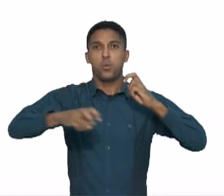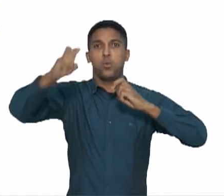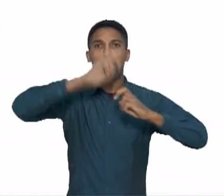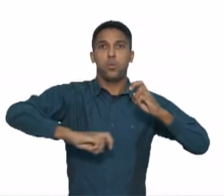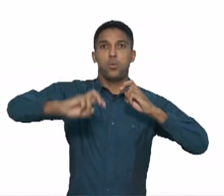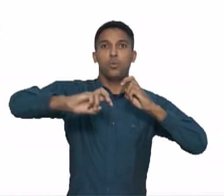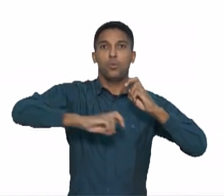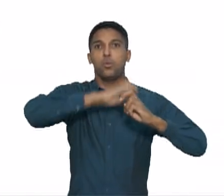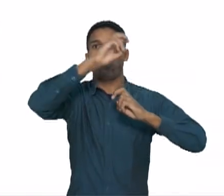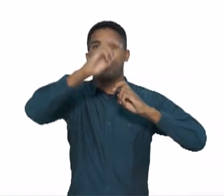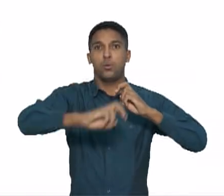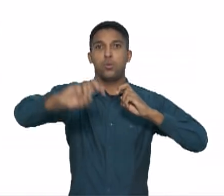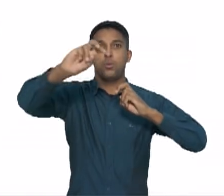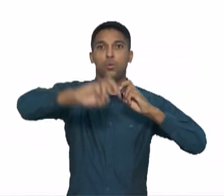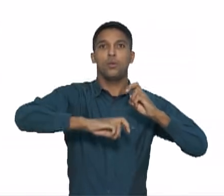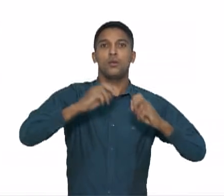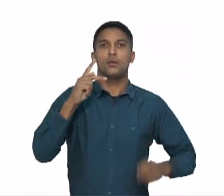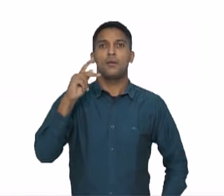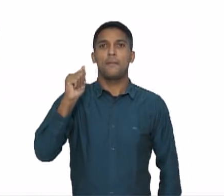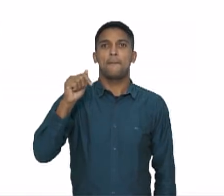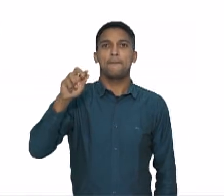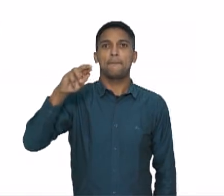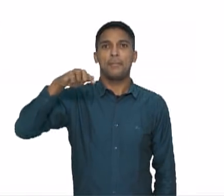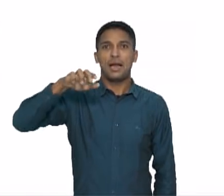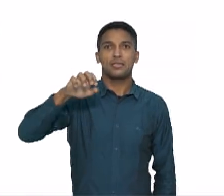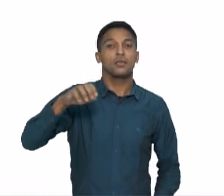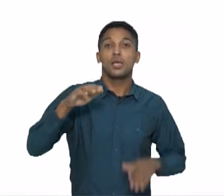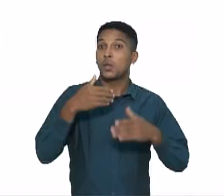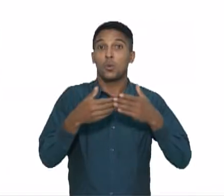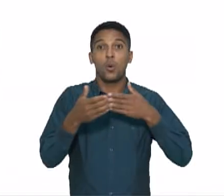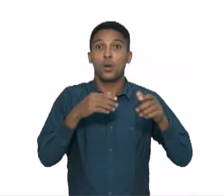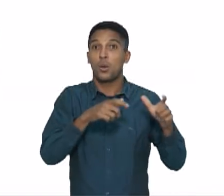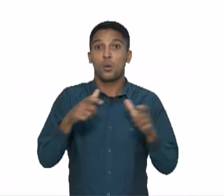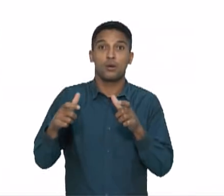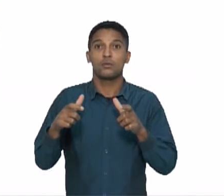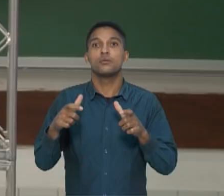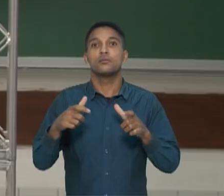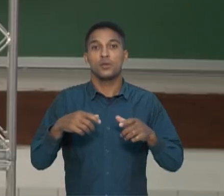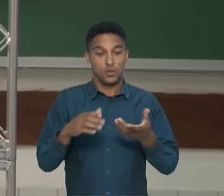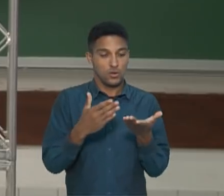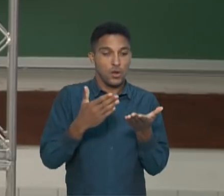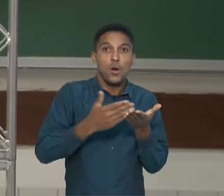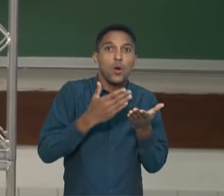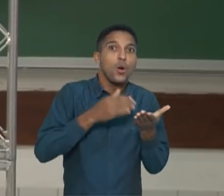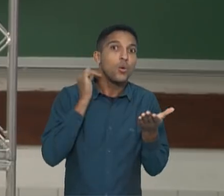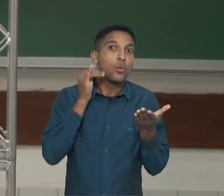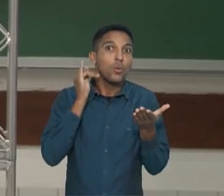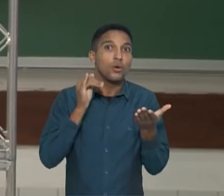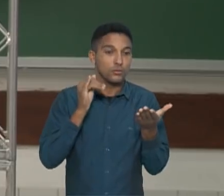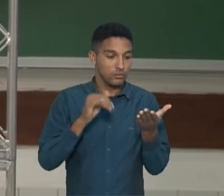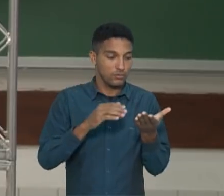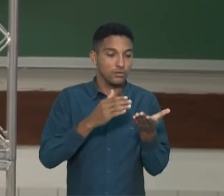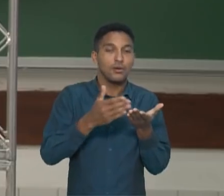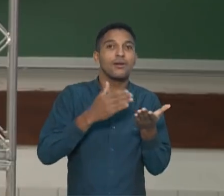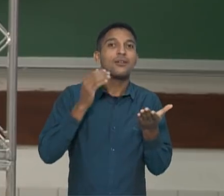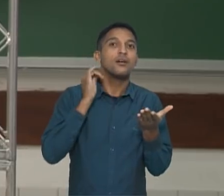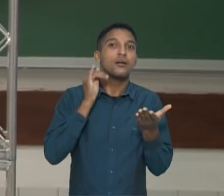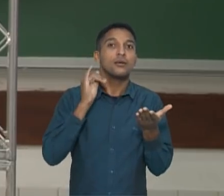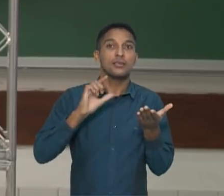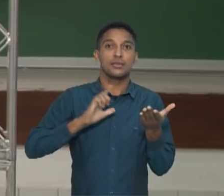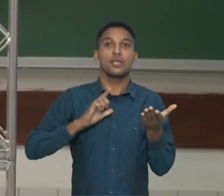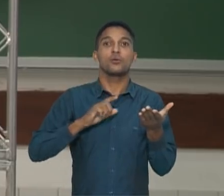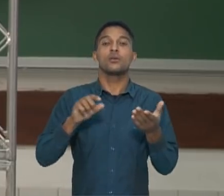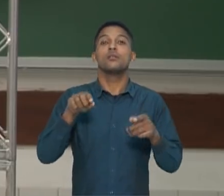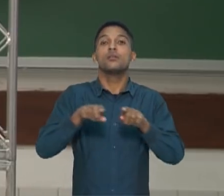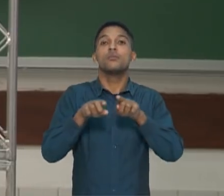narrativa curta, o espaço é reduzido. Então, o conto, ele geralmente tem uma célula dramática apenas. Então, não vai ter lá,